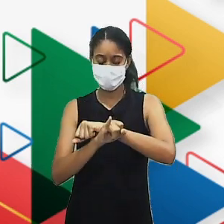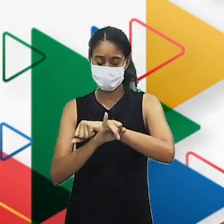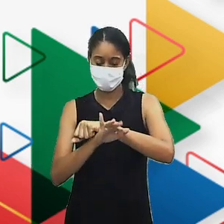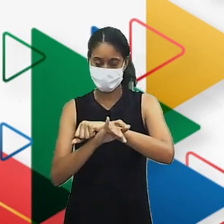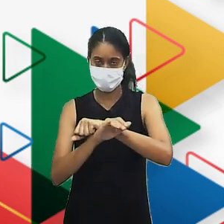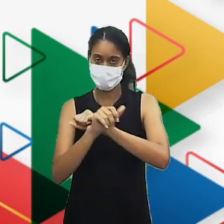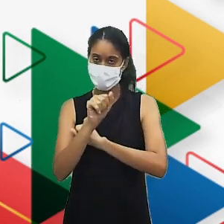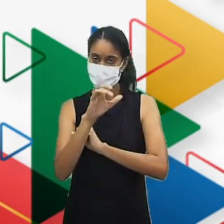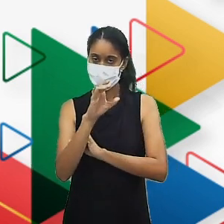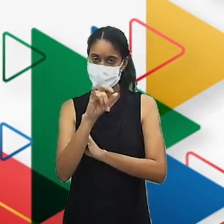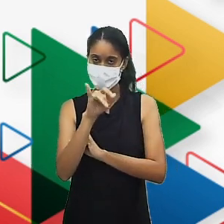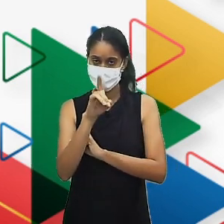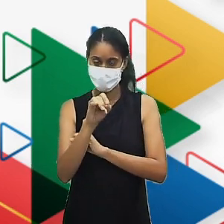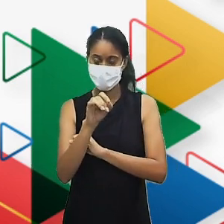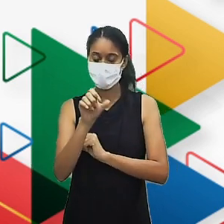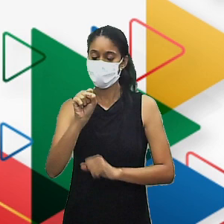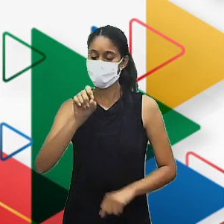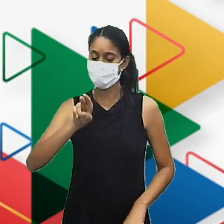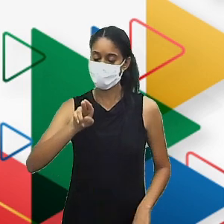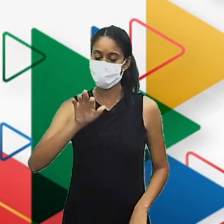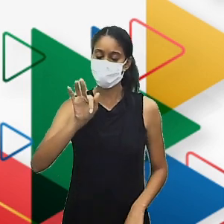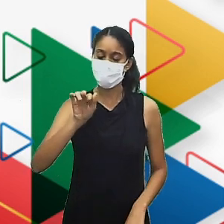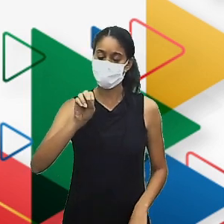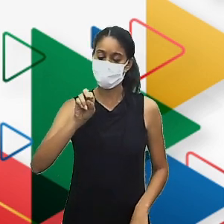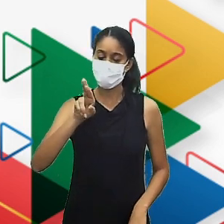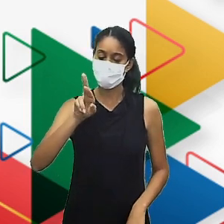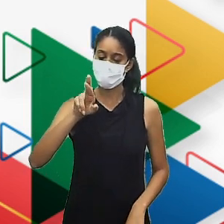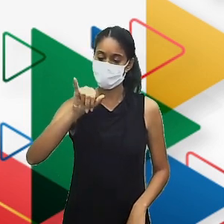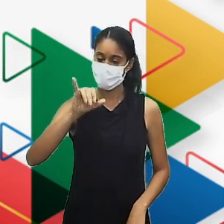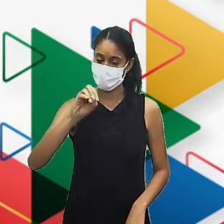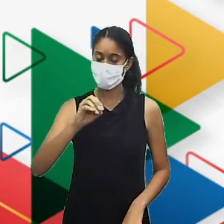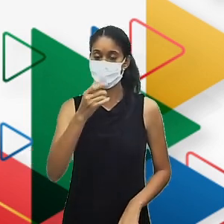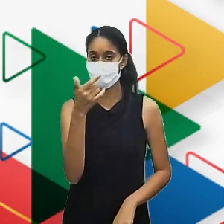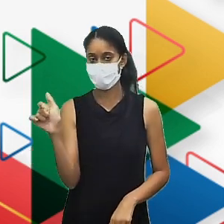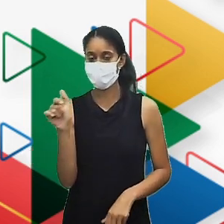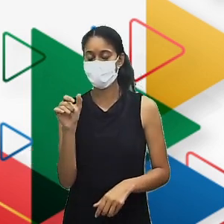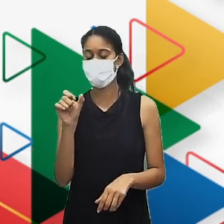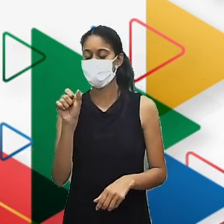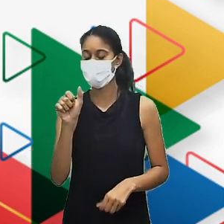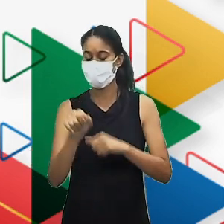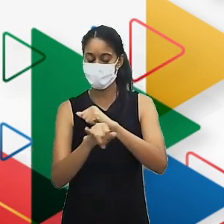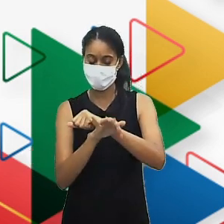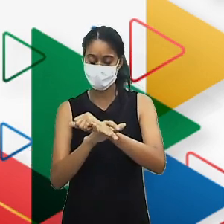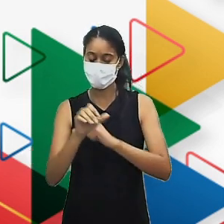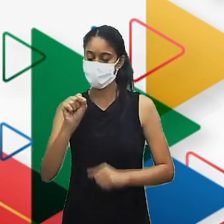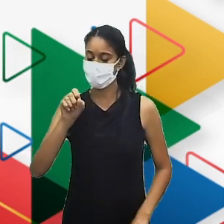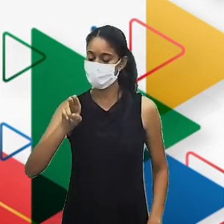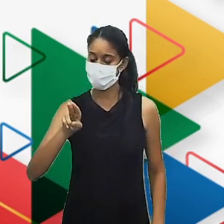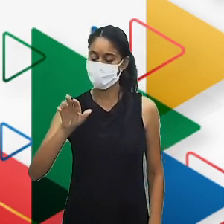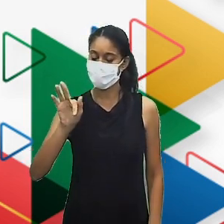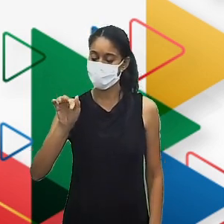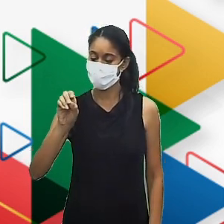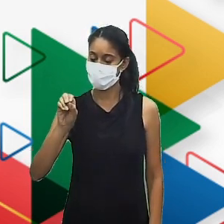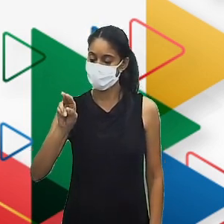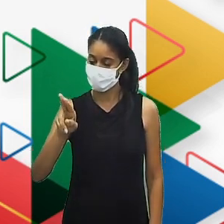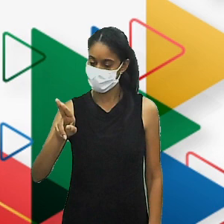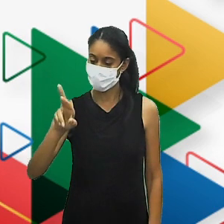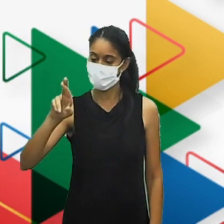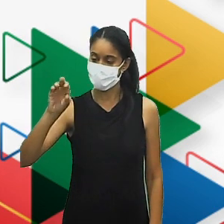teve que perder no ácido sulfuroso. Isso aqui fica a dica, tá, pessoal? Então, ó, no caso aí, ó, de novo, para você fazer em